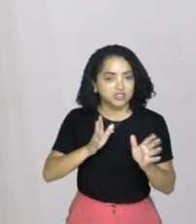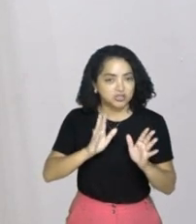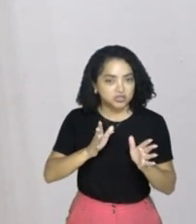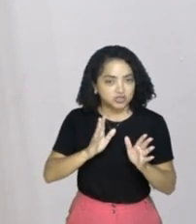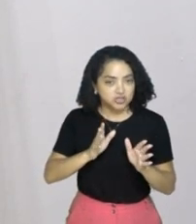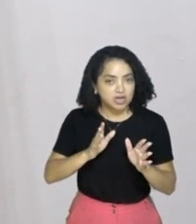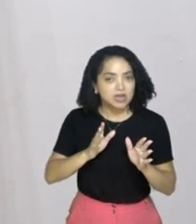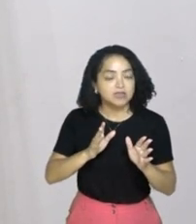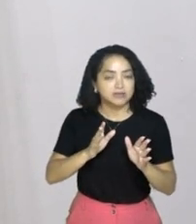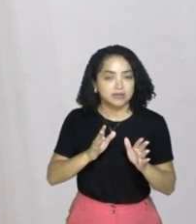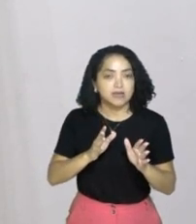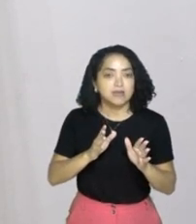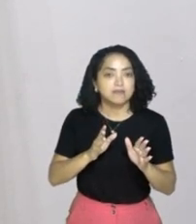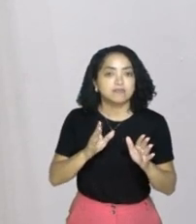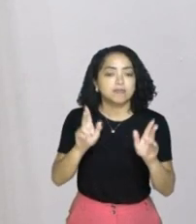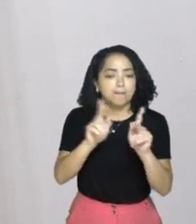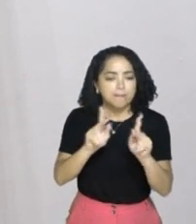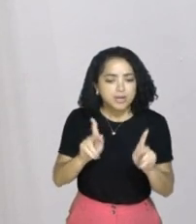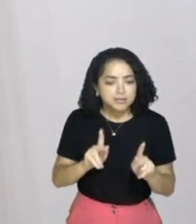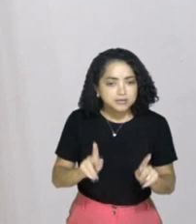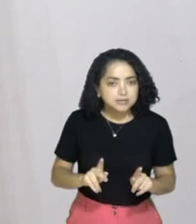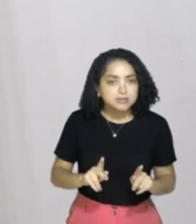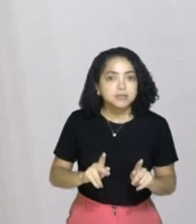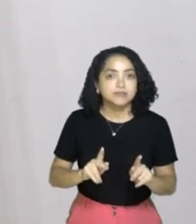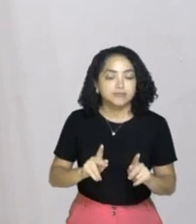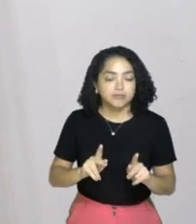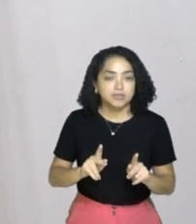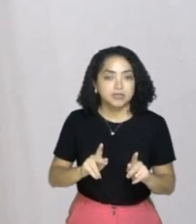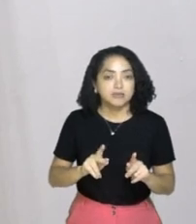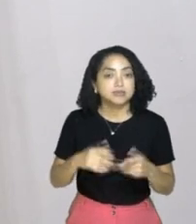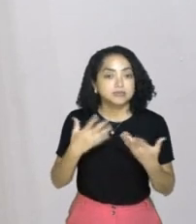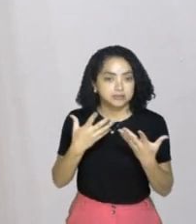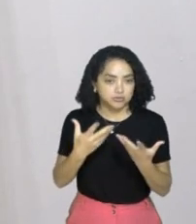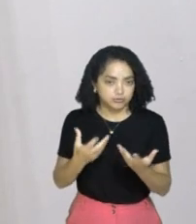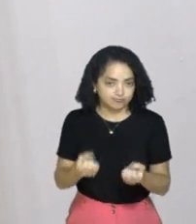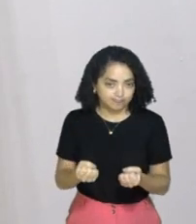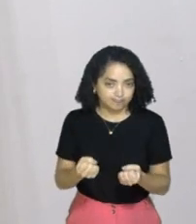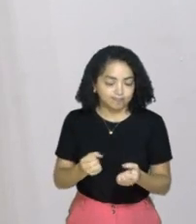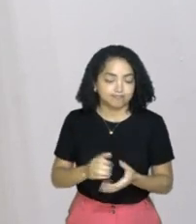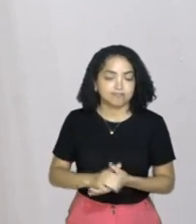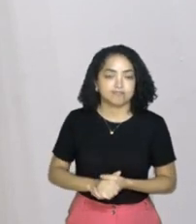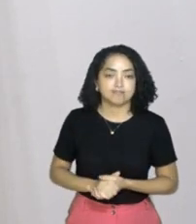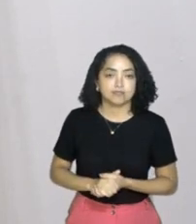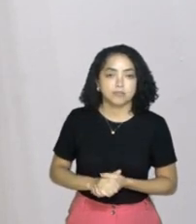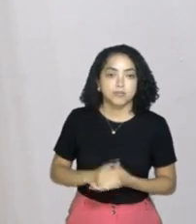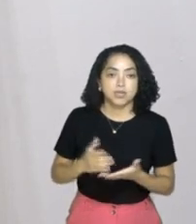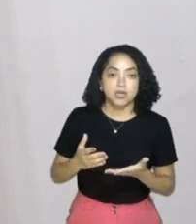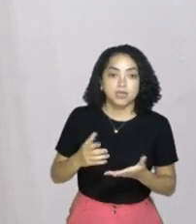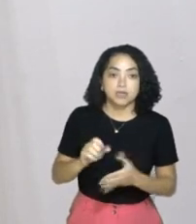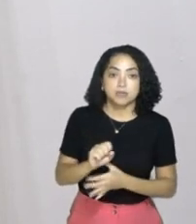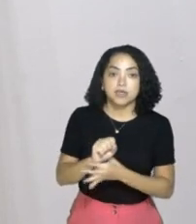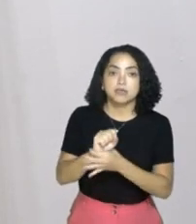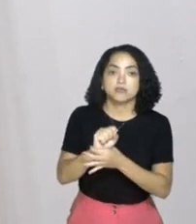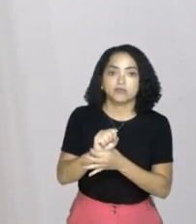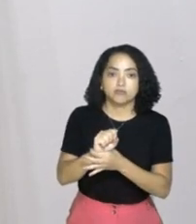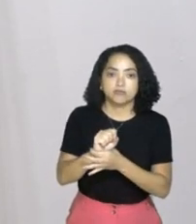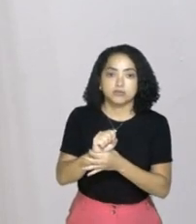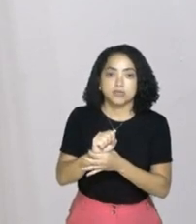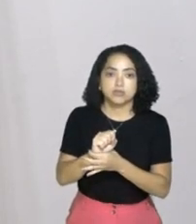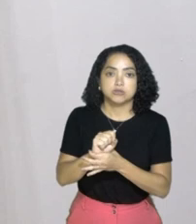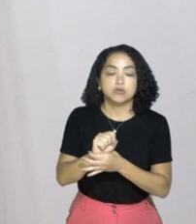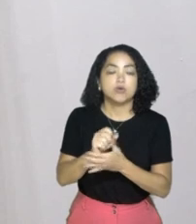pacífica do país seja atendida nesta reivindicação as forças de segurança contam com apoio